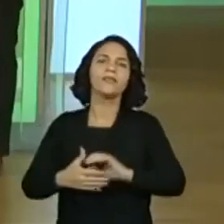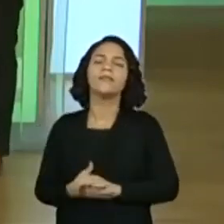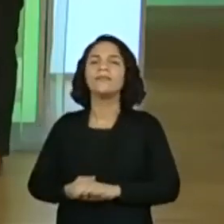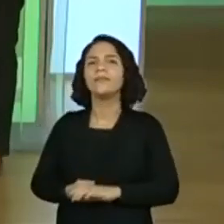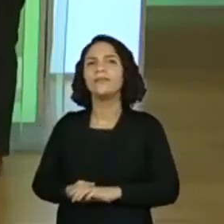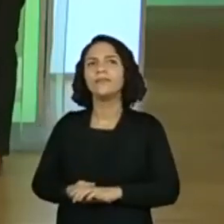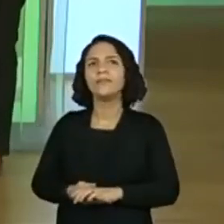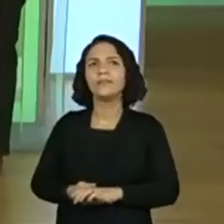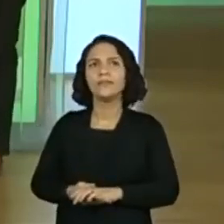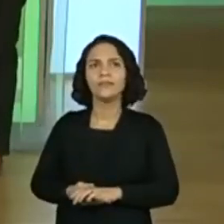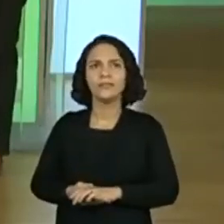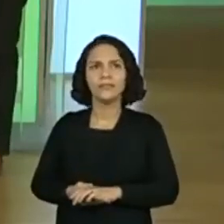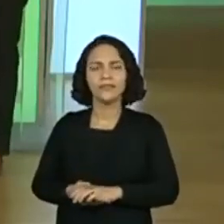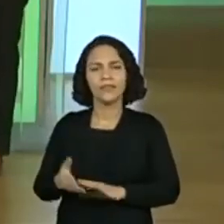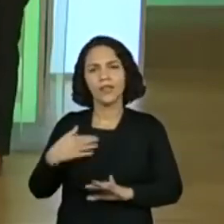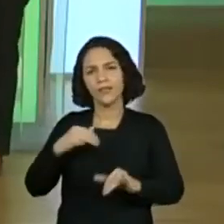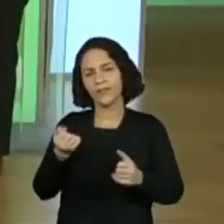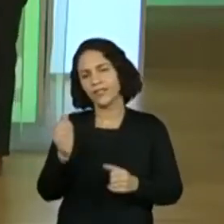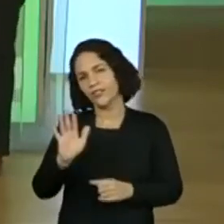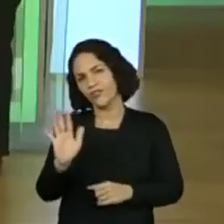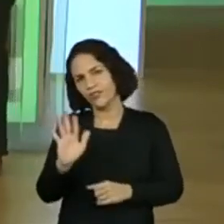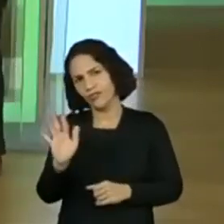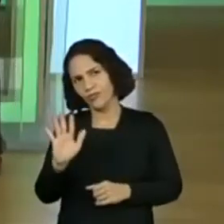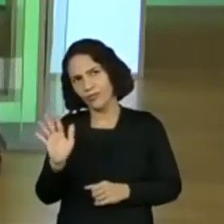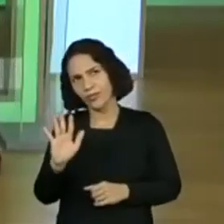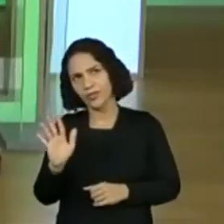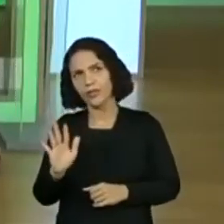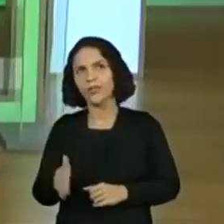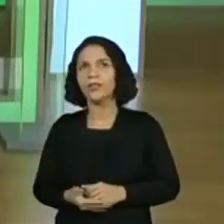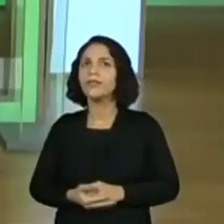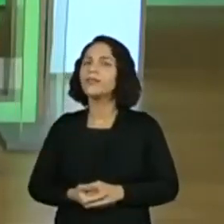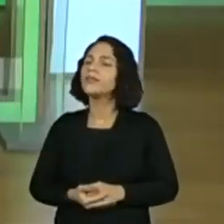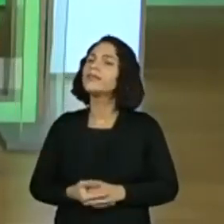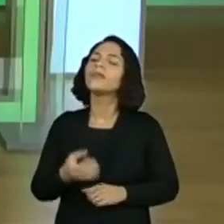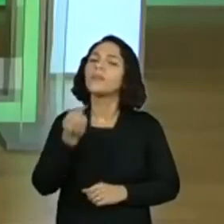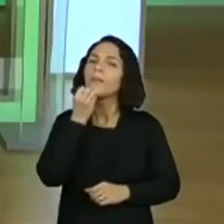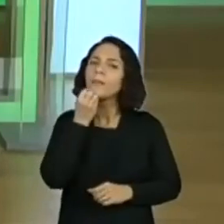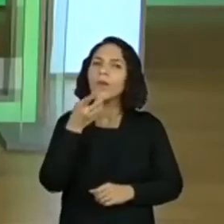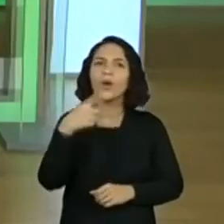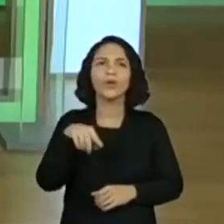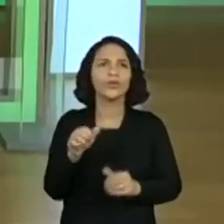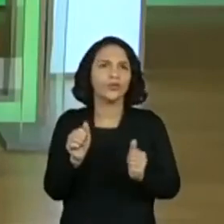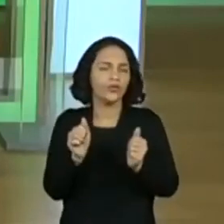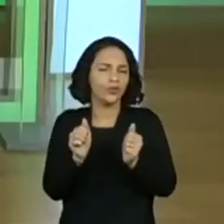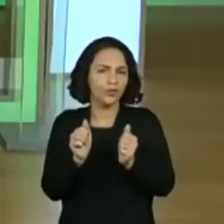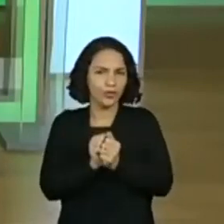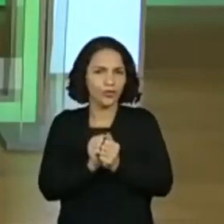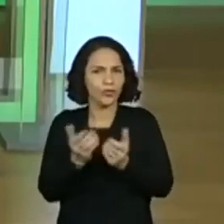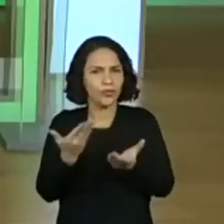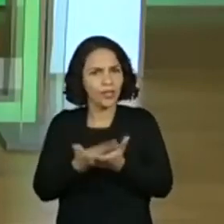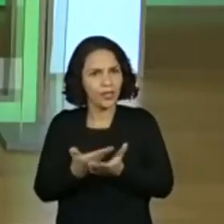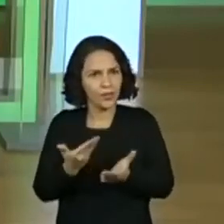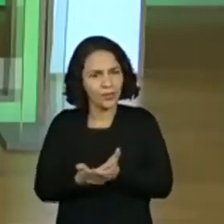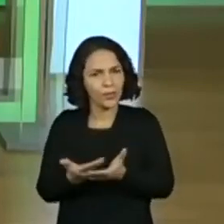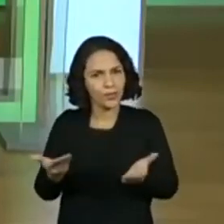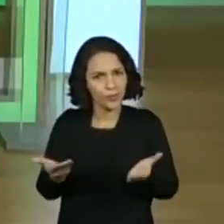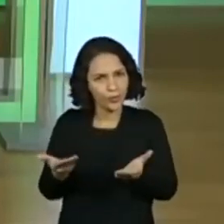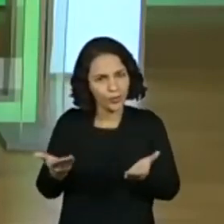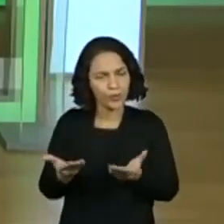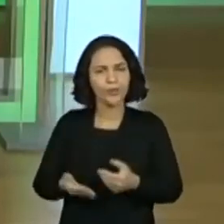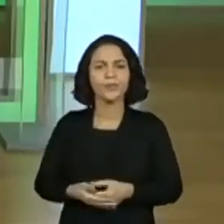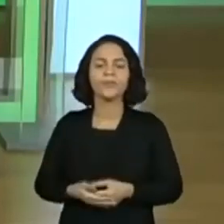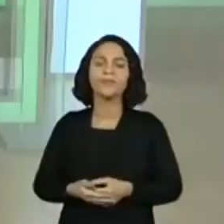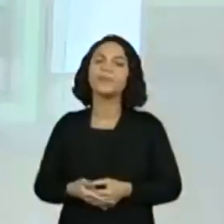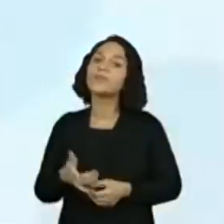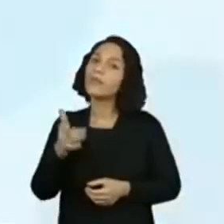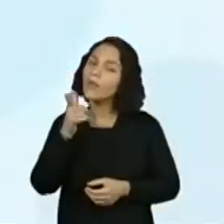gente vai se despedindo praticamente. Que bom que vocês estiveram conosco no decorrer dessa aula.